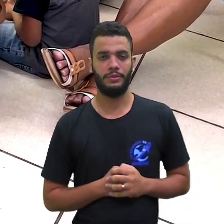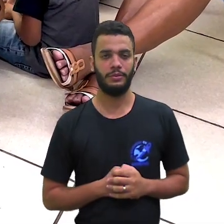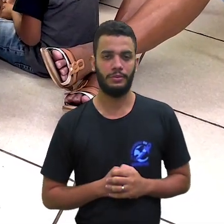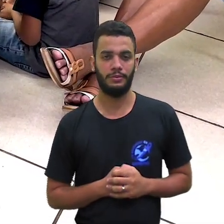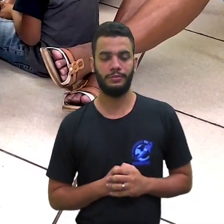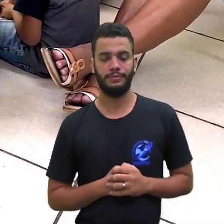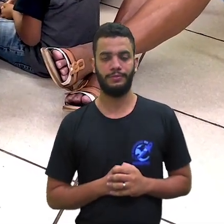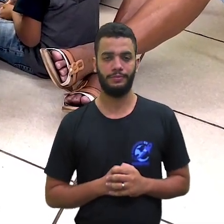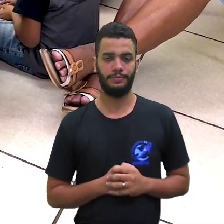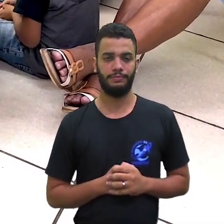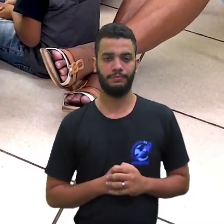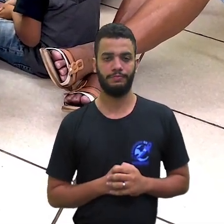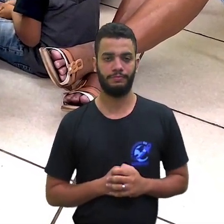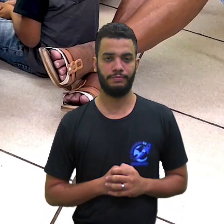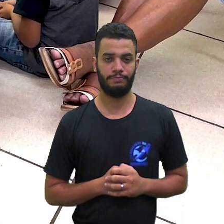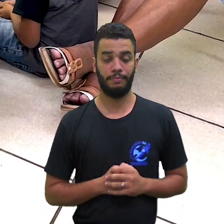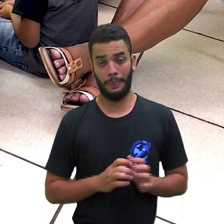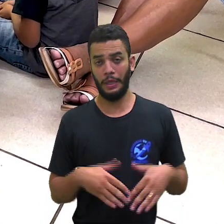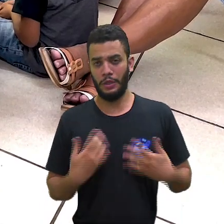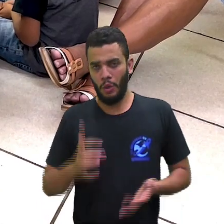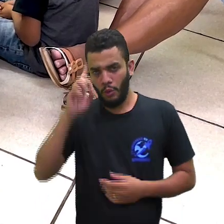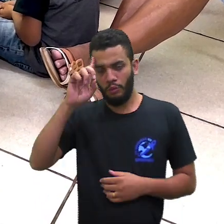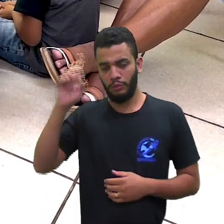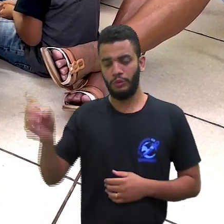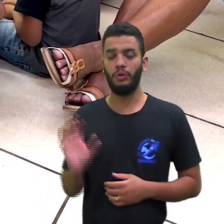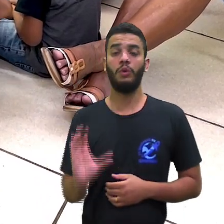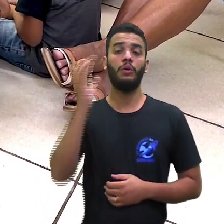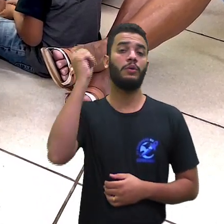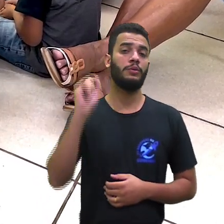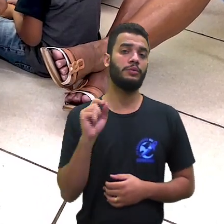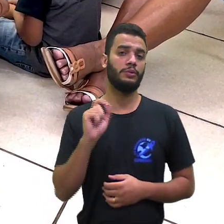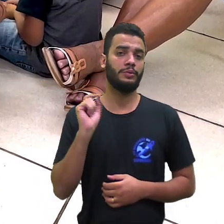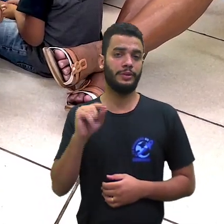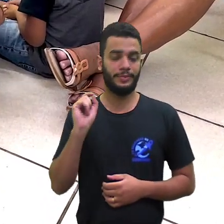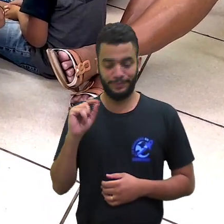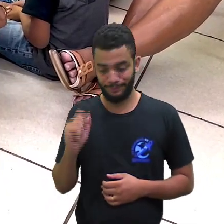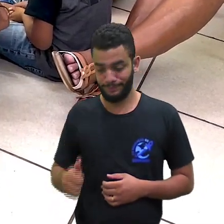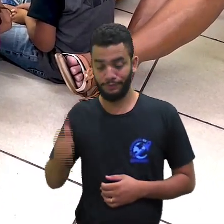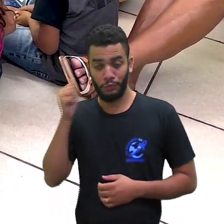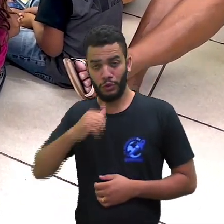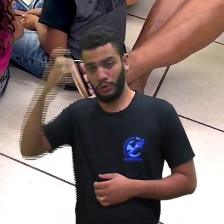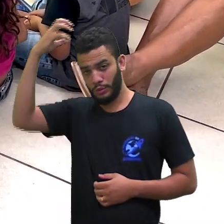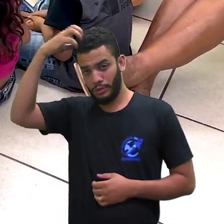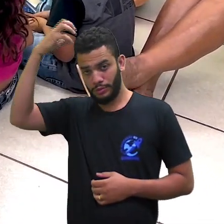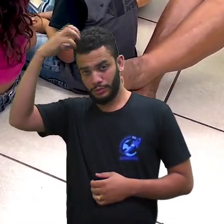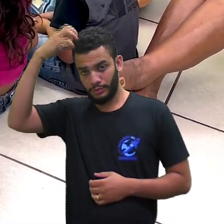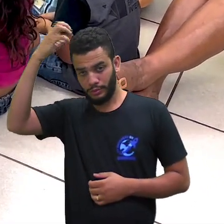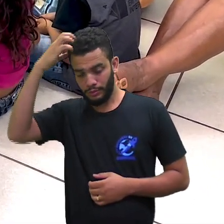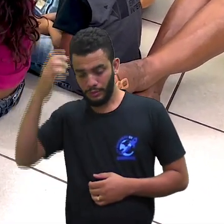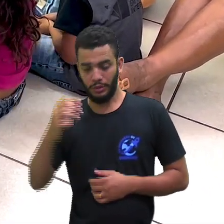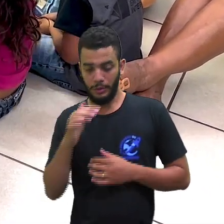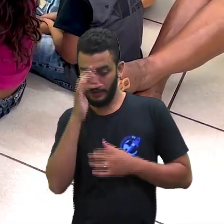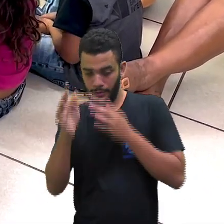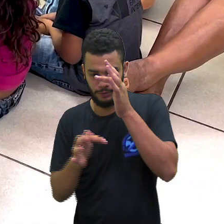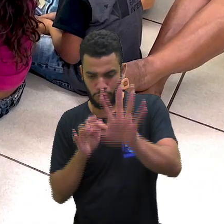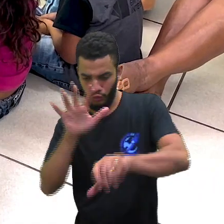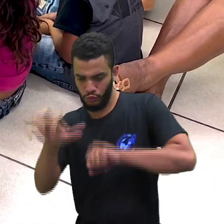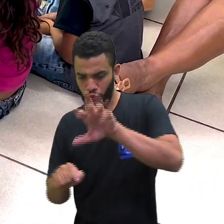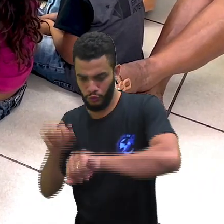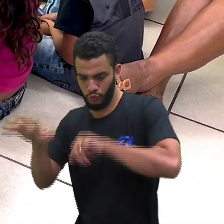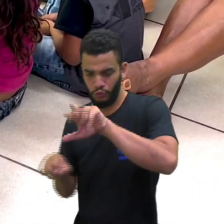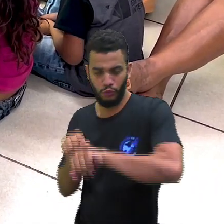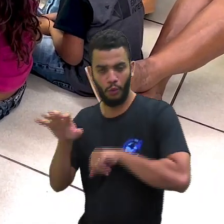Certo dia, enquanto Bela colhia as flores, uma bruxa malvada